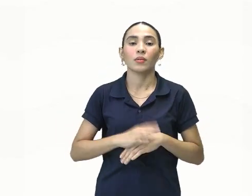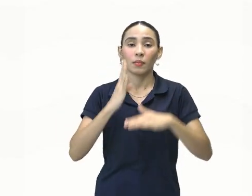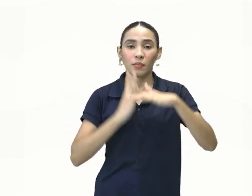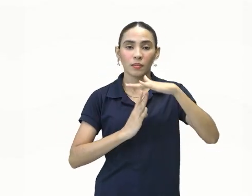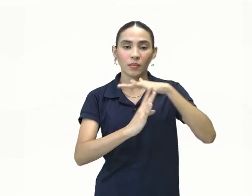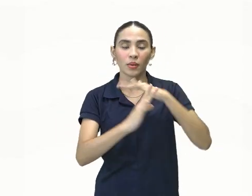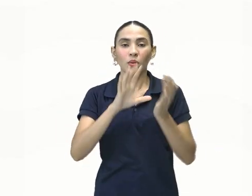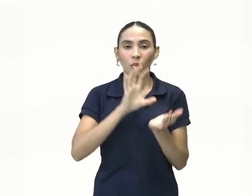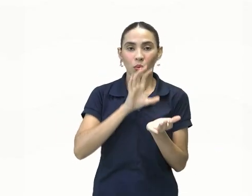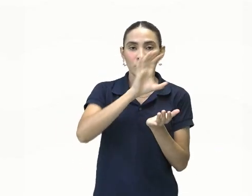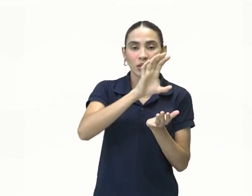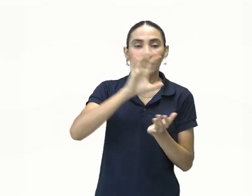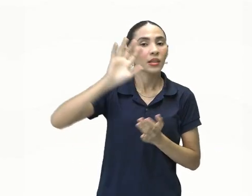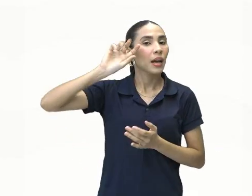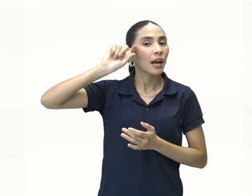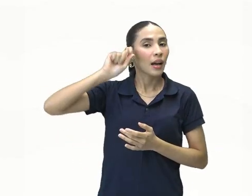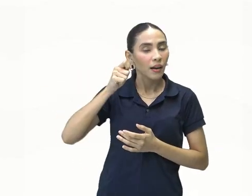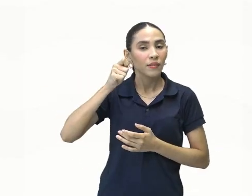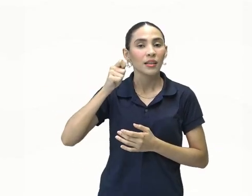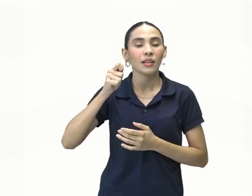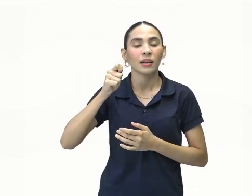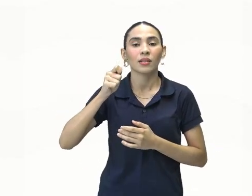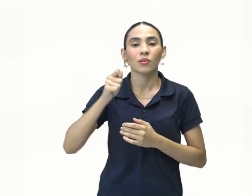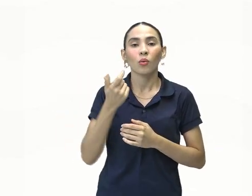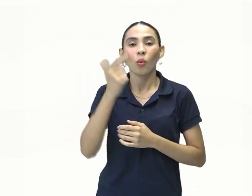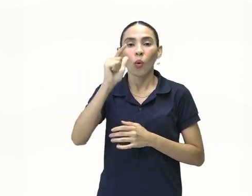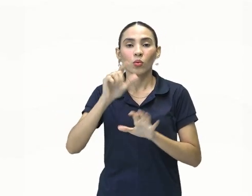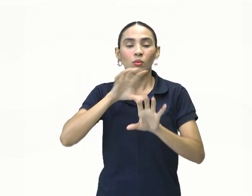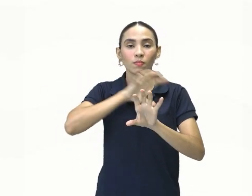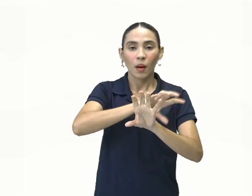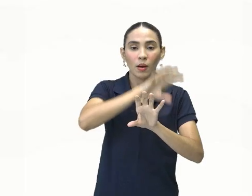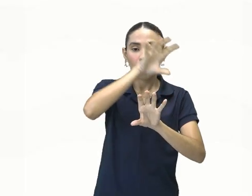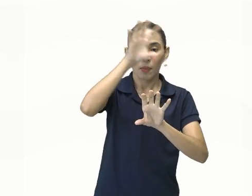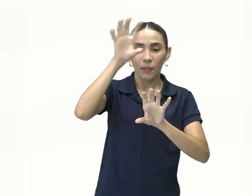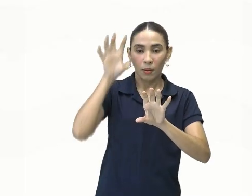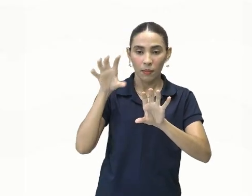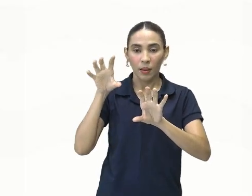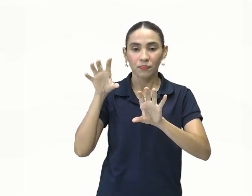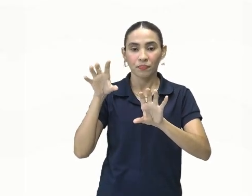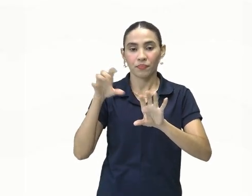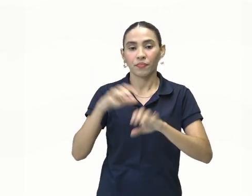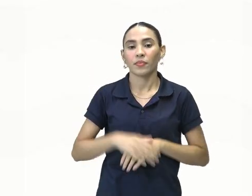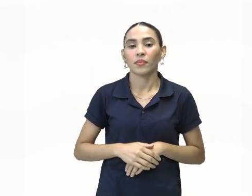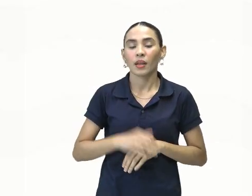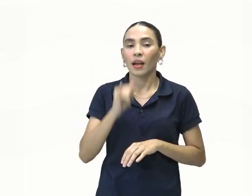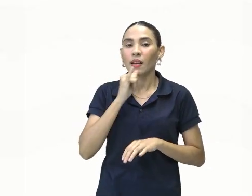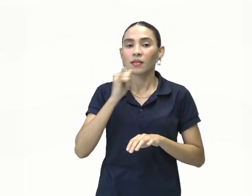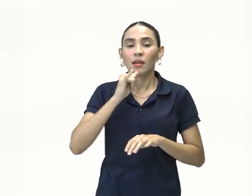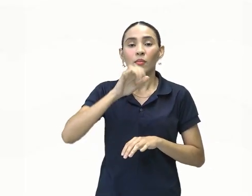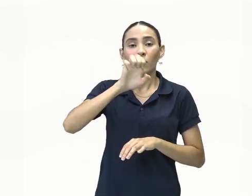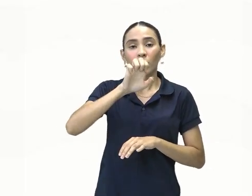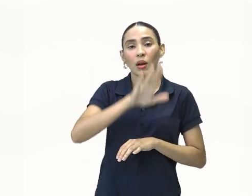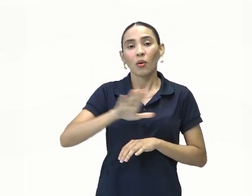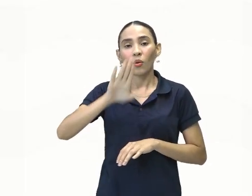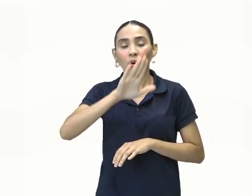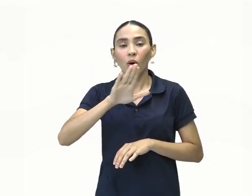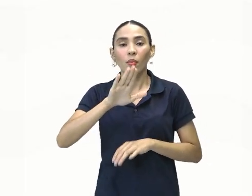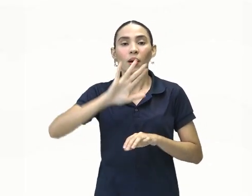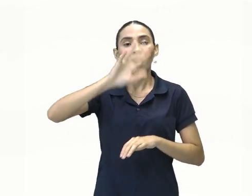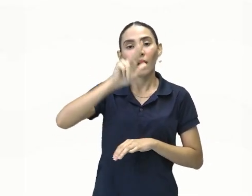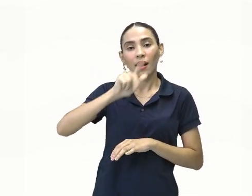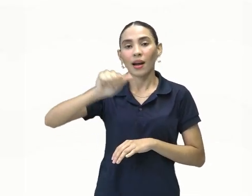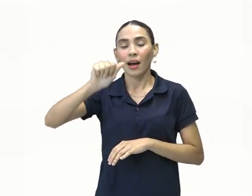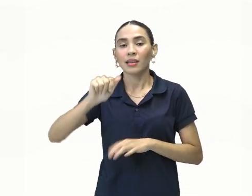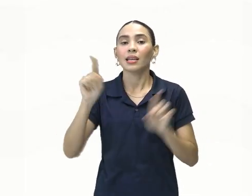do continente africano para outros continentes, né? Migraram aí para a Europa, para a